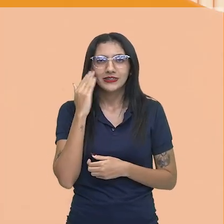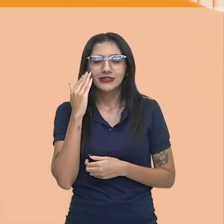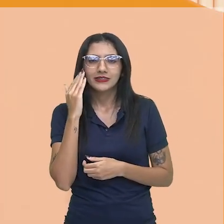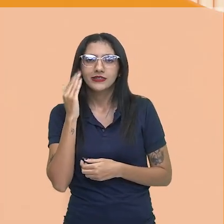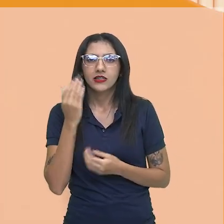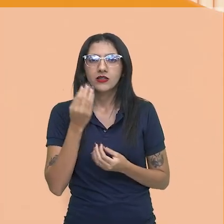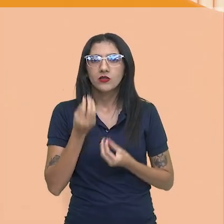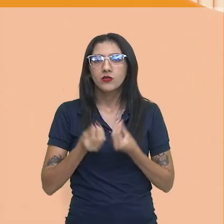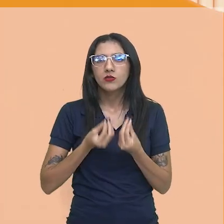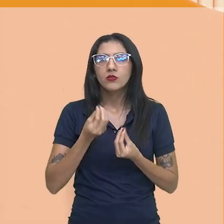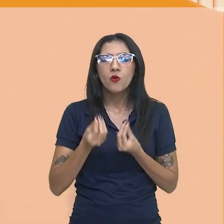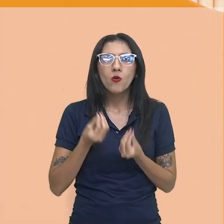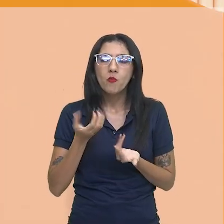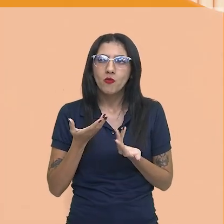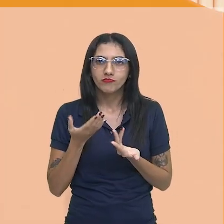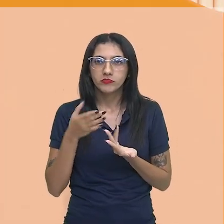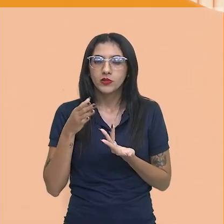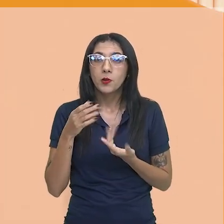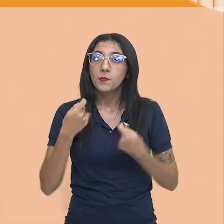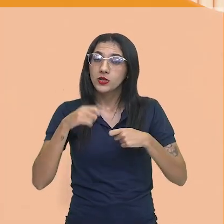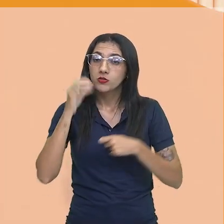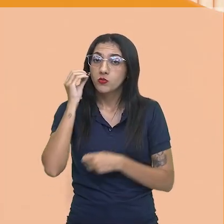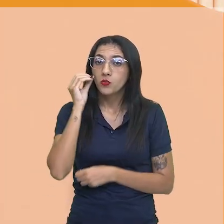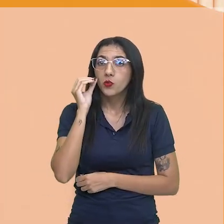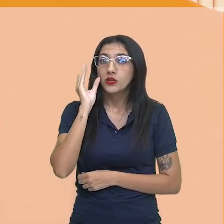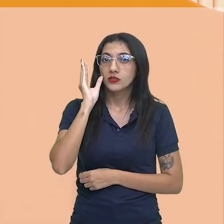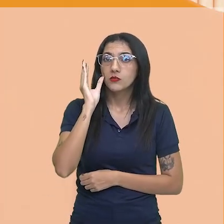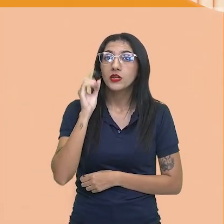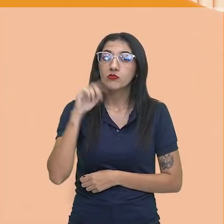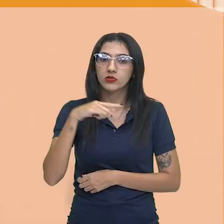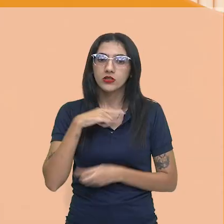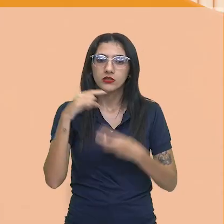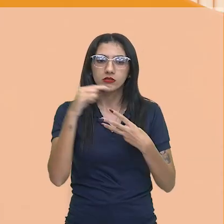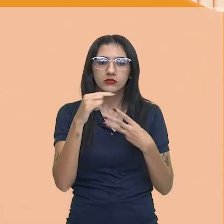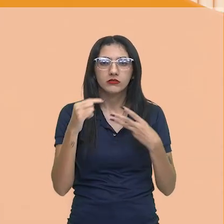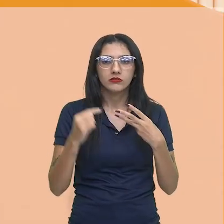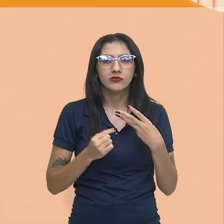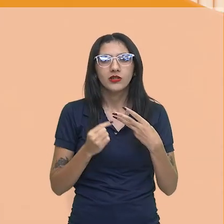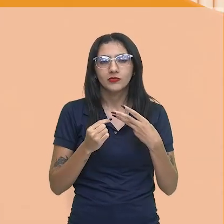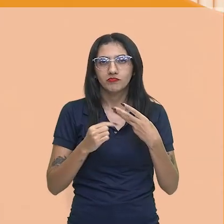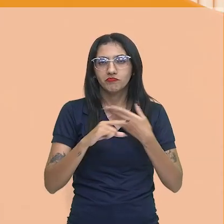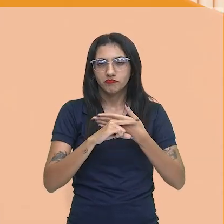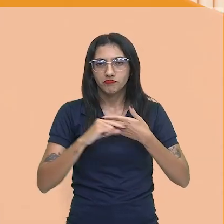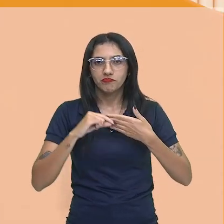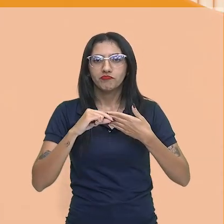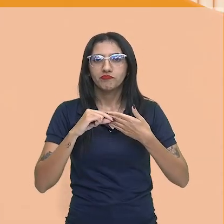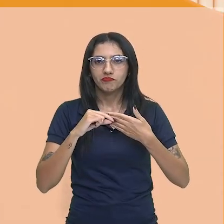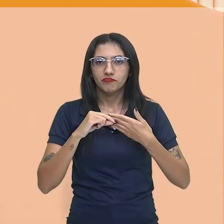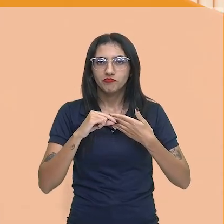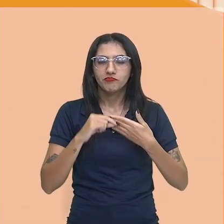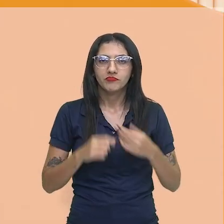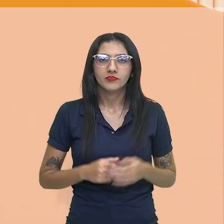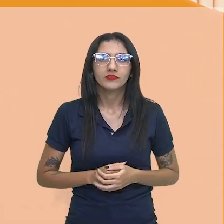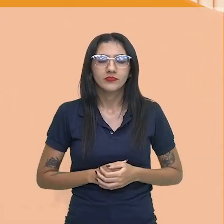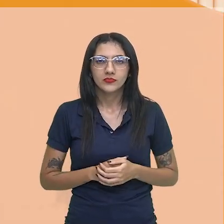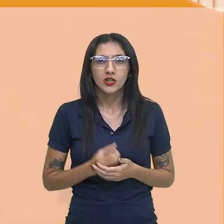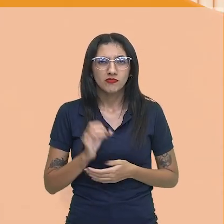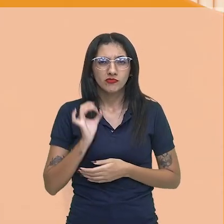como pressuposto os estudos desses teóricos, né? Não se prescinde, né, de